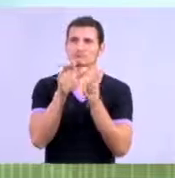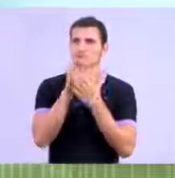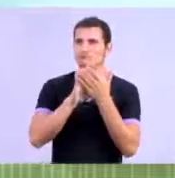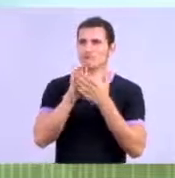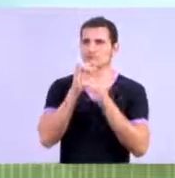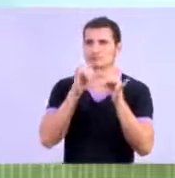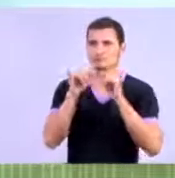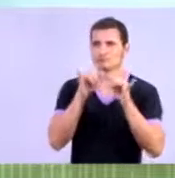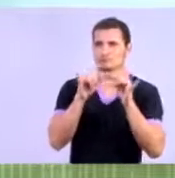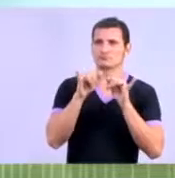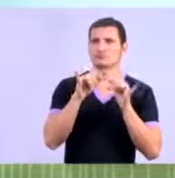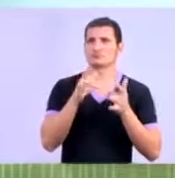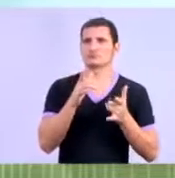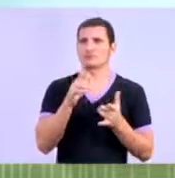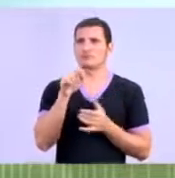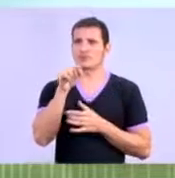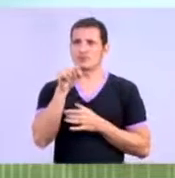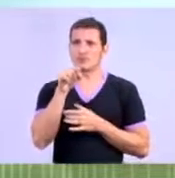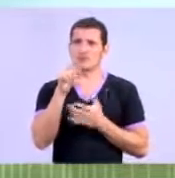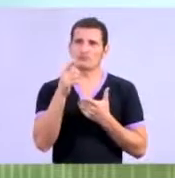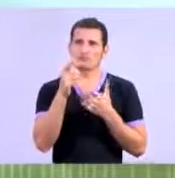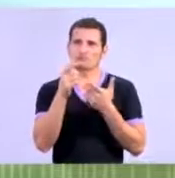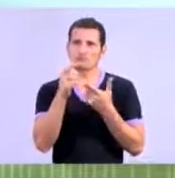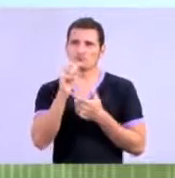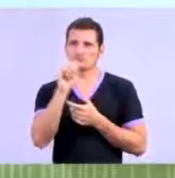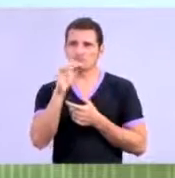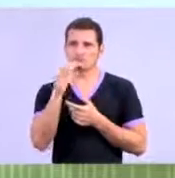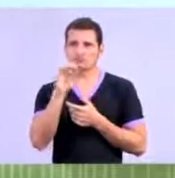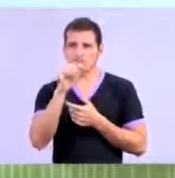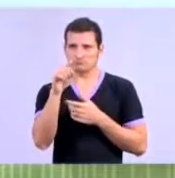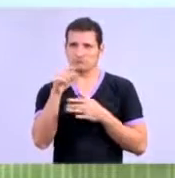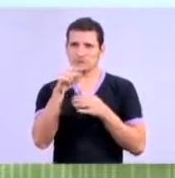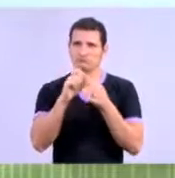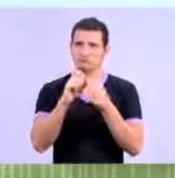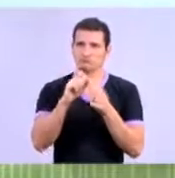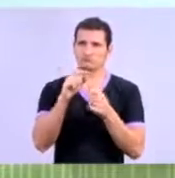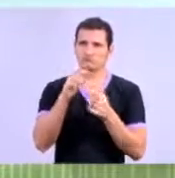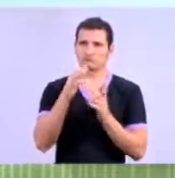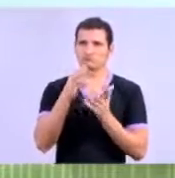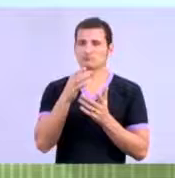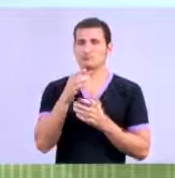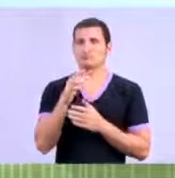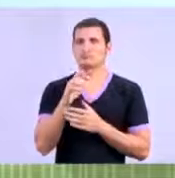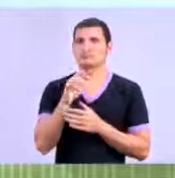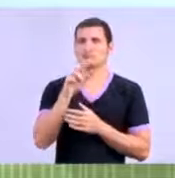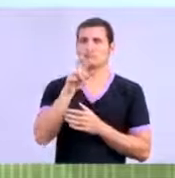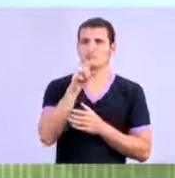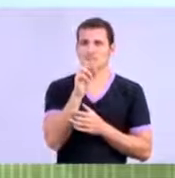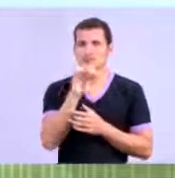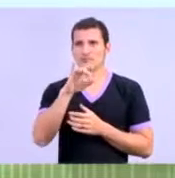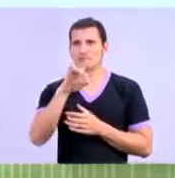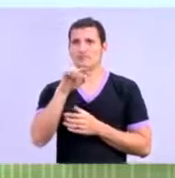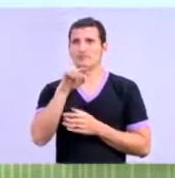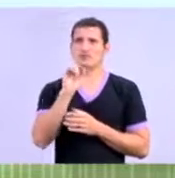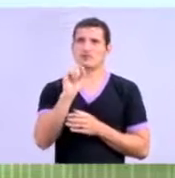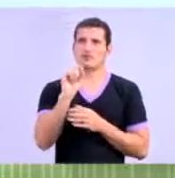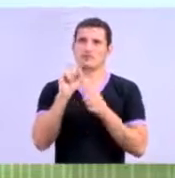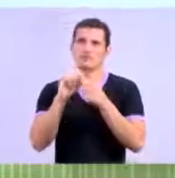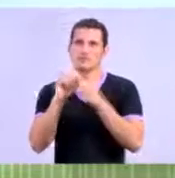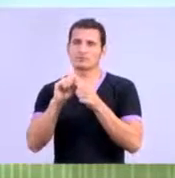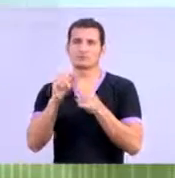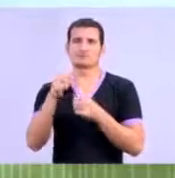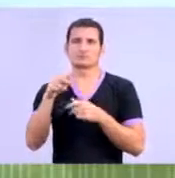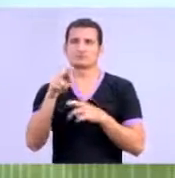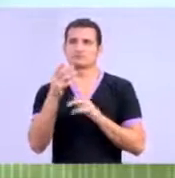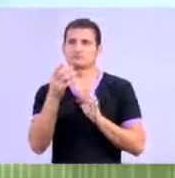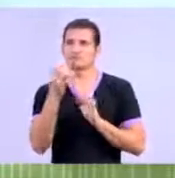ninguém que aquela ação foi executada, apenas executo. O void é justamente isso, faça isso, eu tenho certeza que vou fazer, eu não preciso avisar